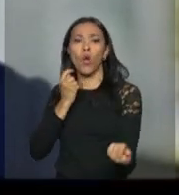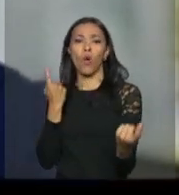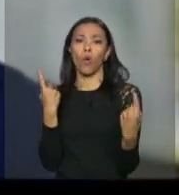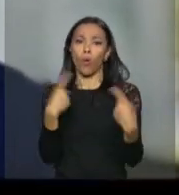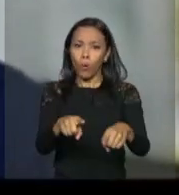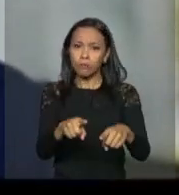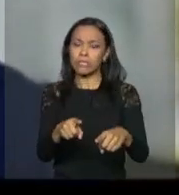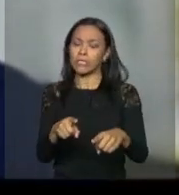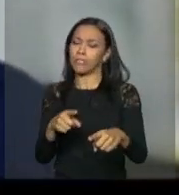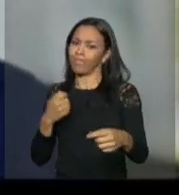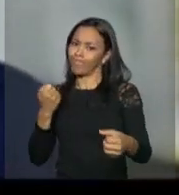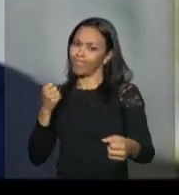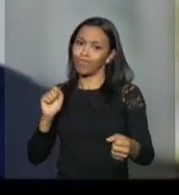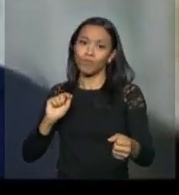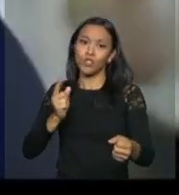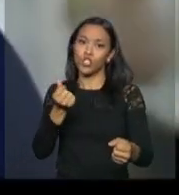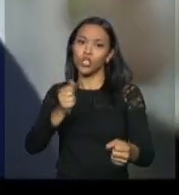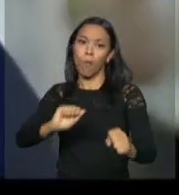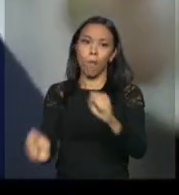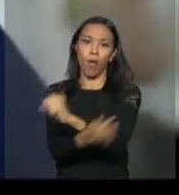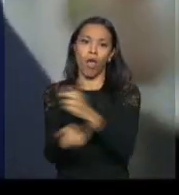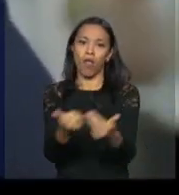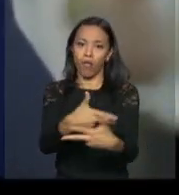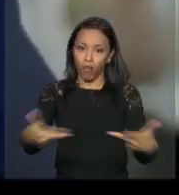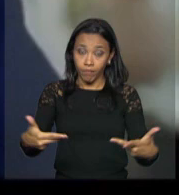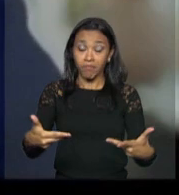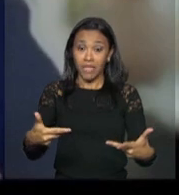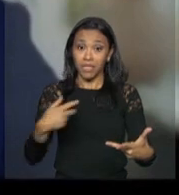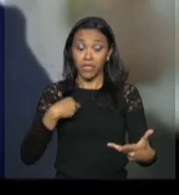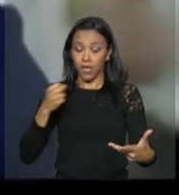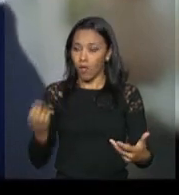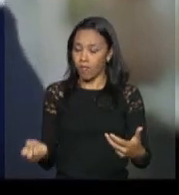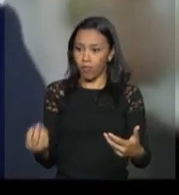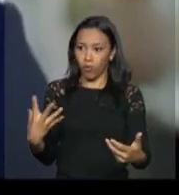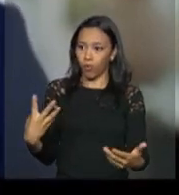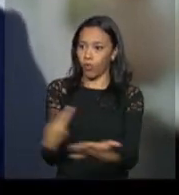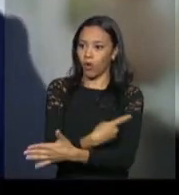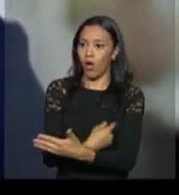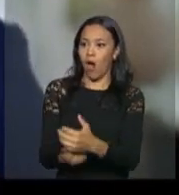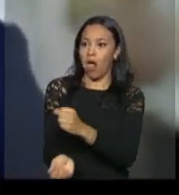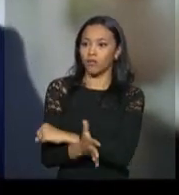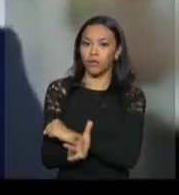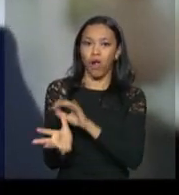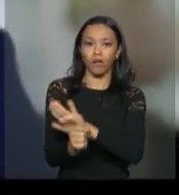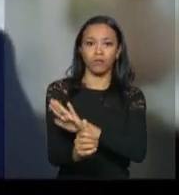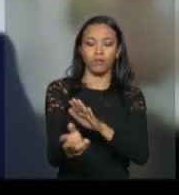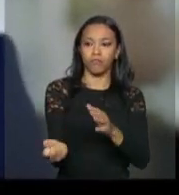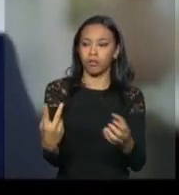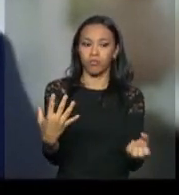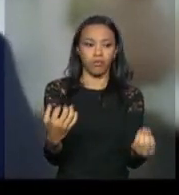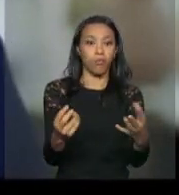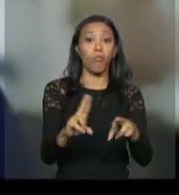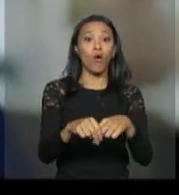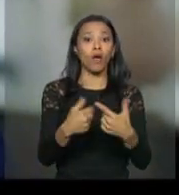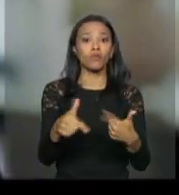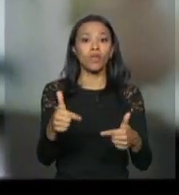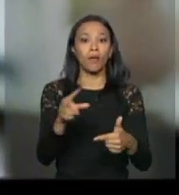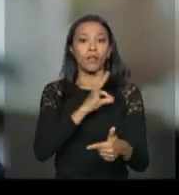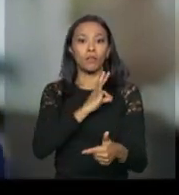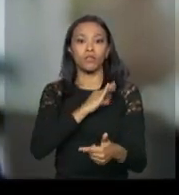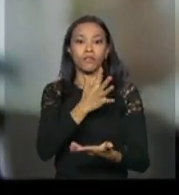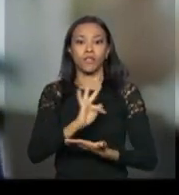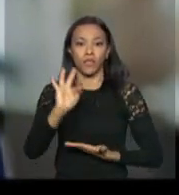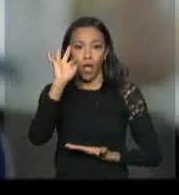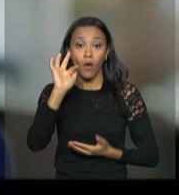e implacável à corrupção. Novos casos têm sido revelados por meio do trabalho da Polícia Federal e